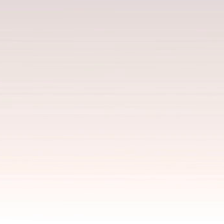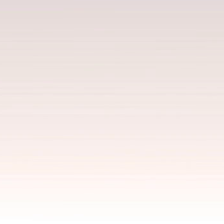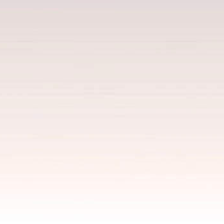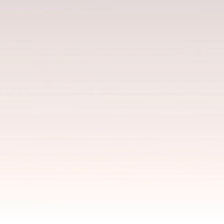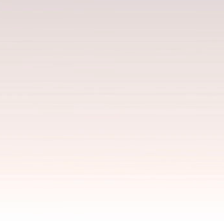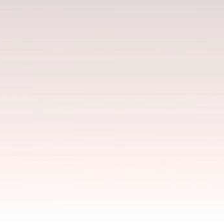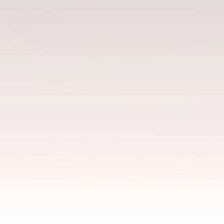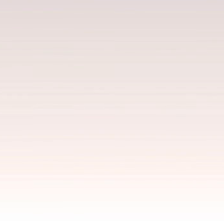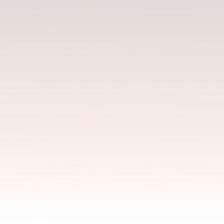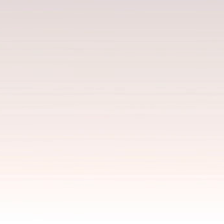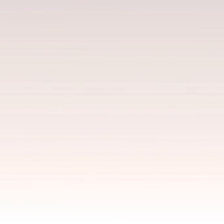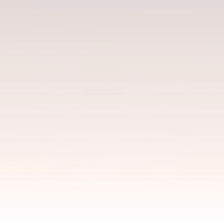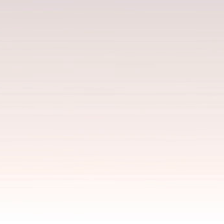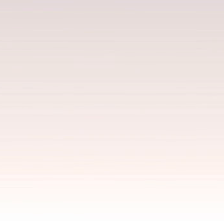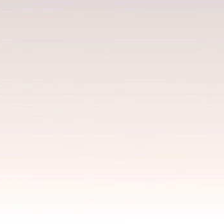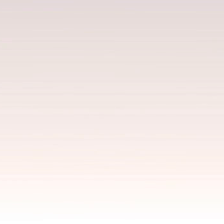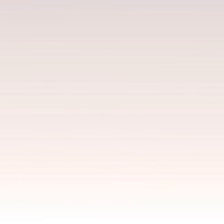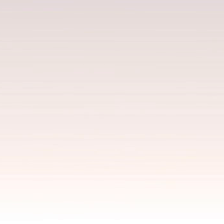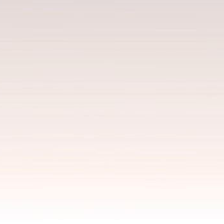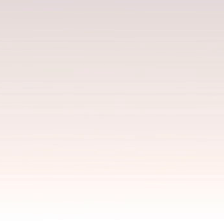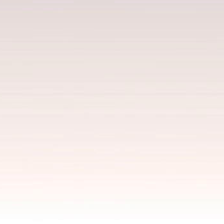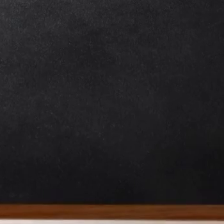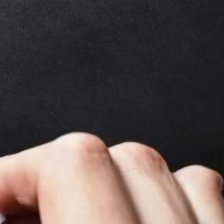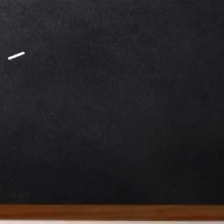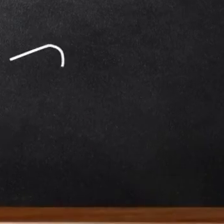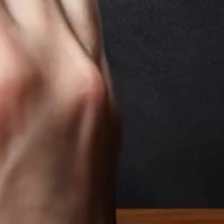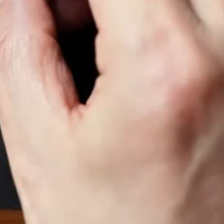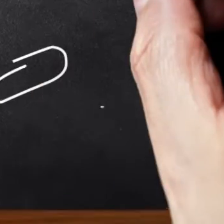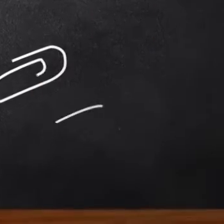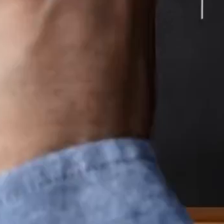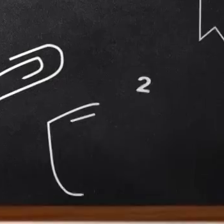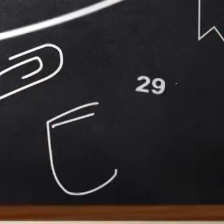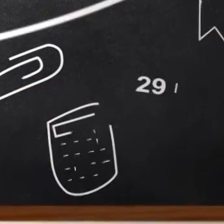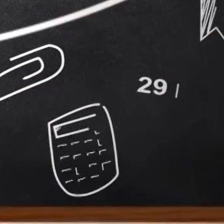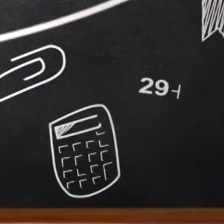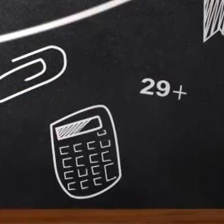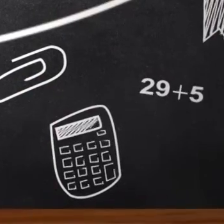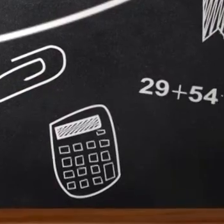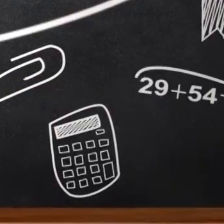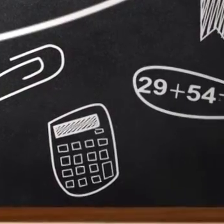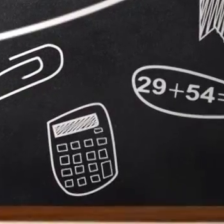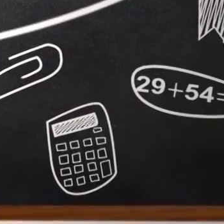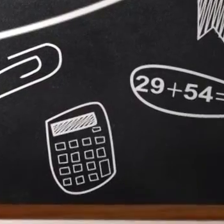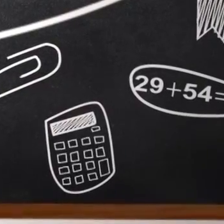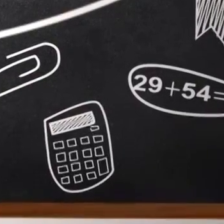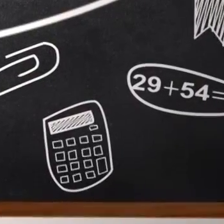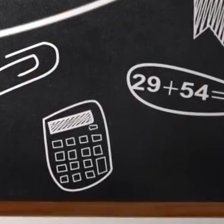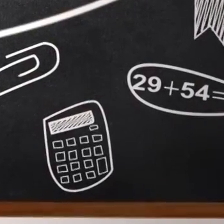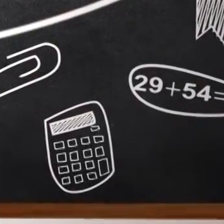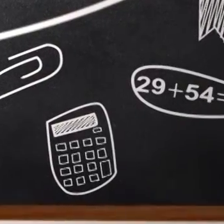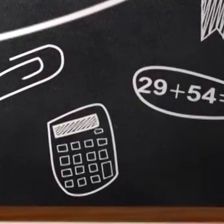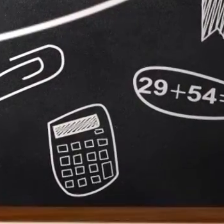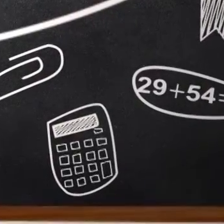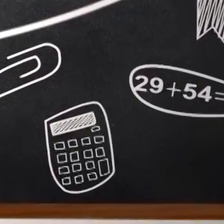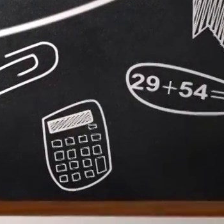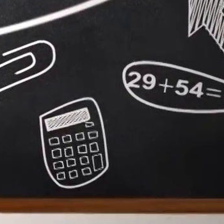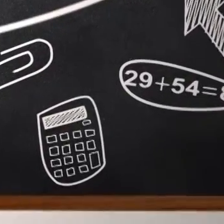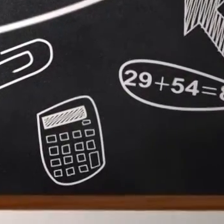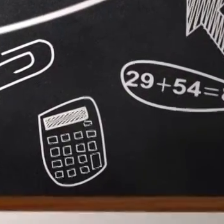dinâmica caracterizada no texto quanto à proteção do meio ambiente está baseada na alternativa